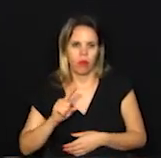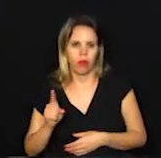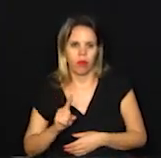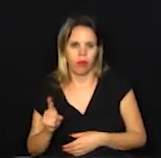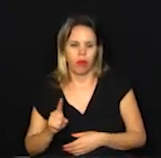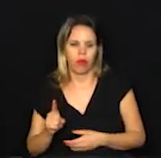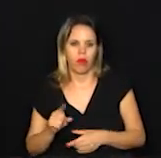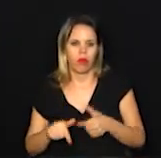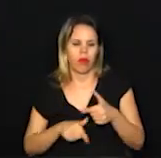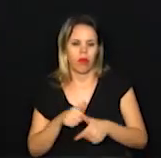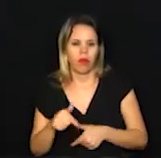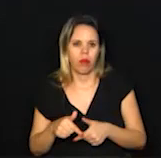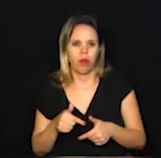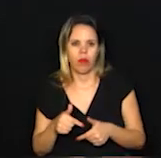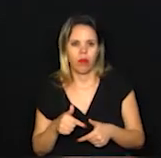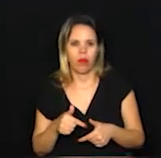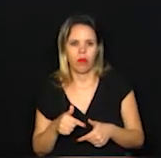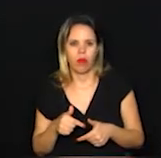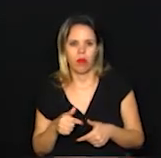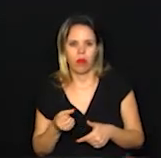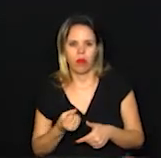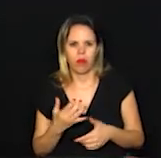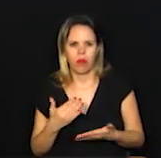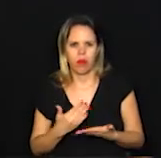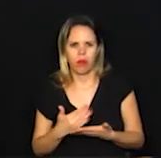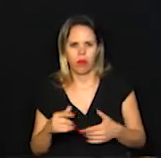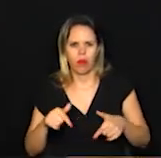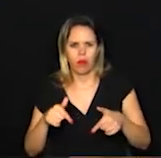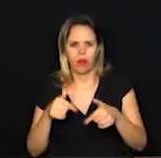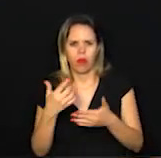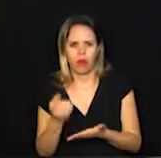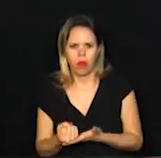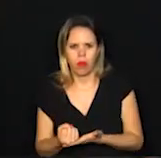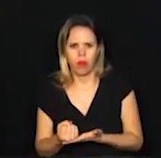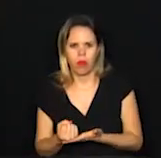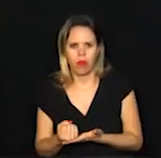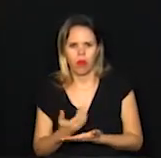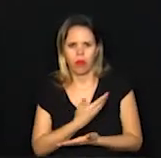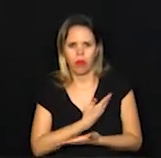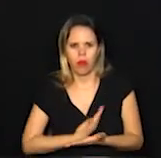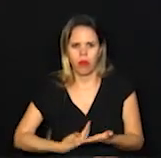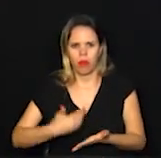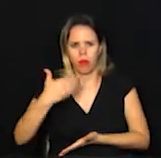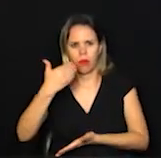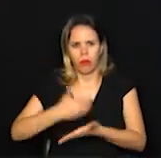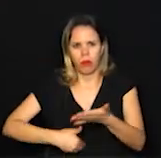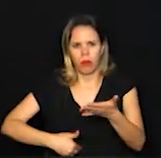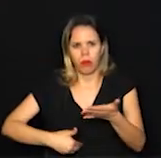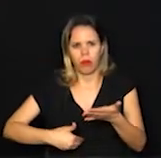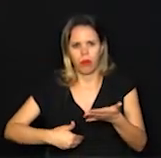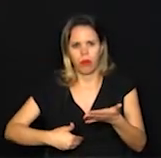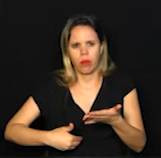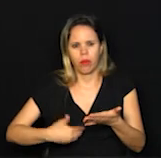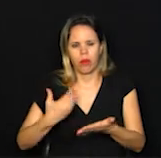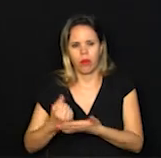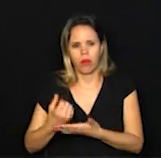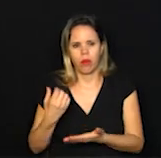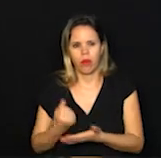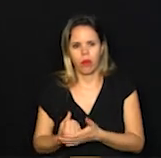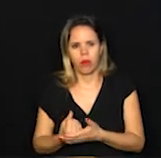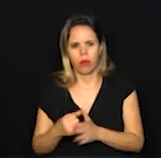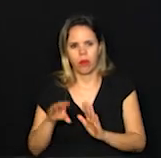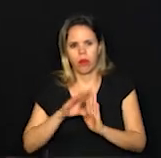essa atividade que vai me render esse tanto, mas se eu iniciar, receber esse tanto e daí vem o governo, me retiro o que eu estava recebendo